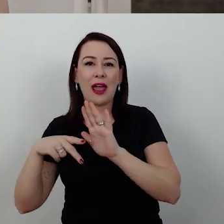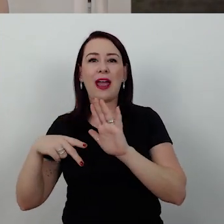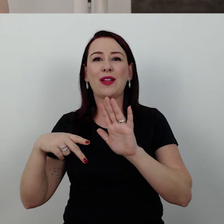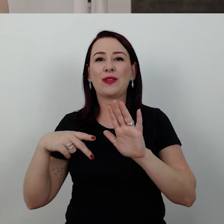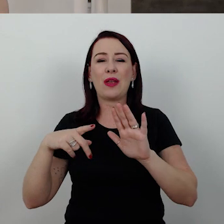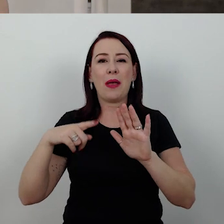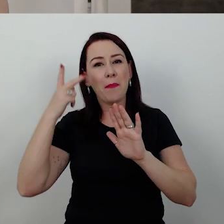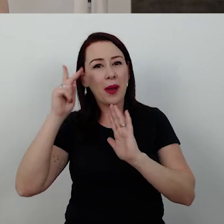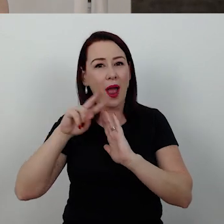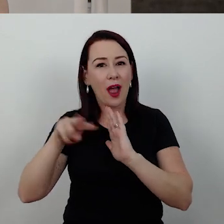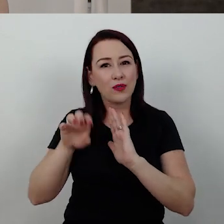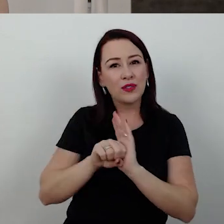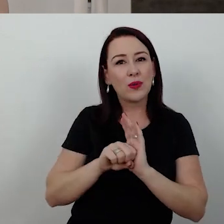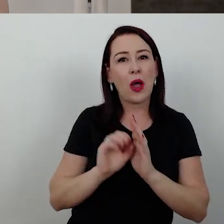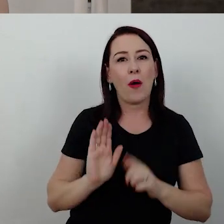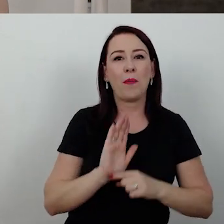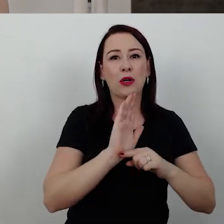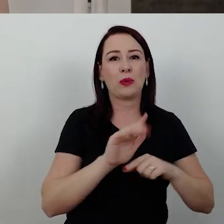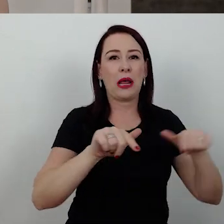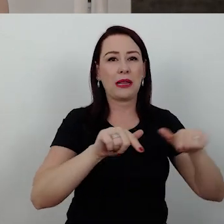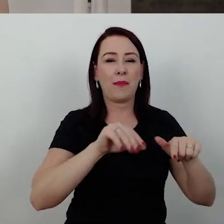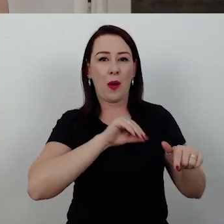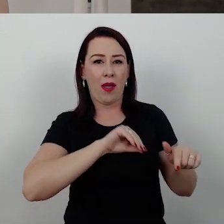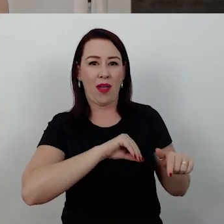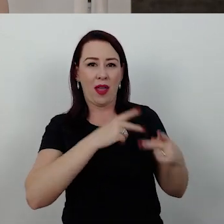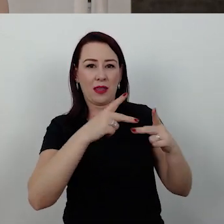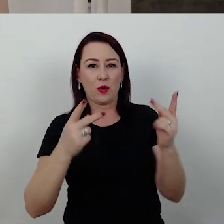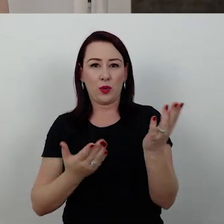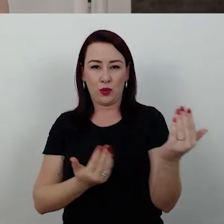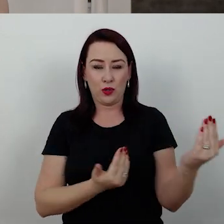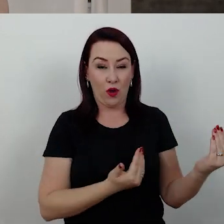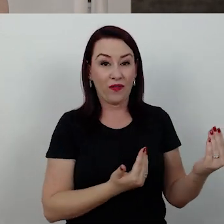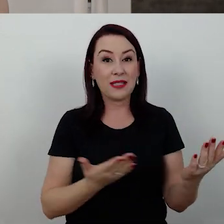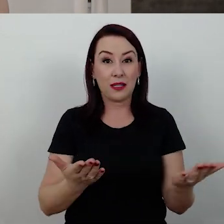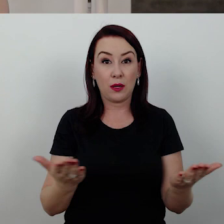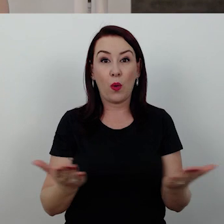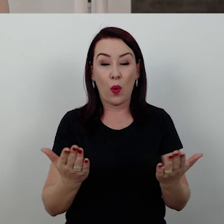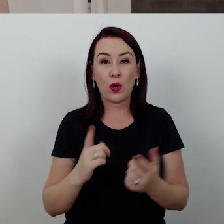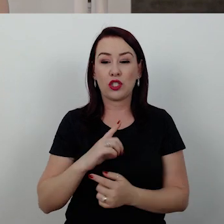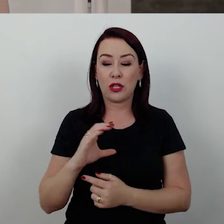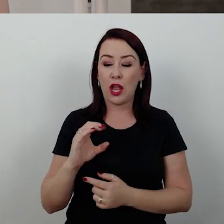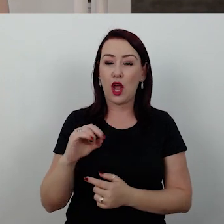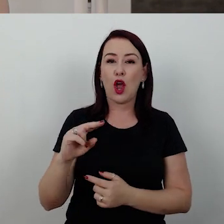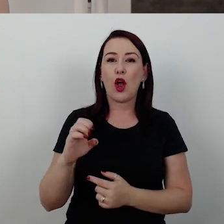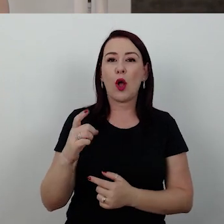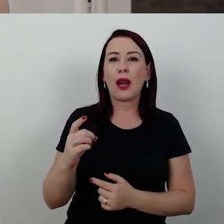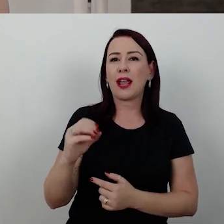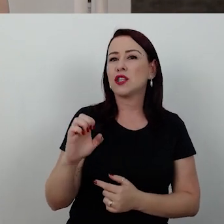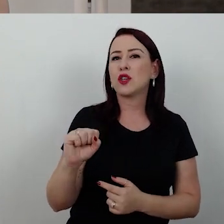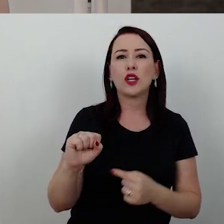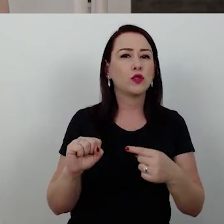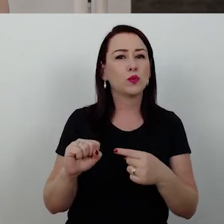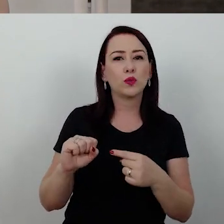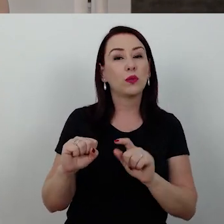para gerar trabalho e renda, né, para os jovens querôs. Hoje a gente tem o Conexões, que ele faz